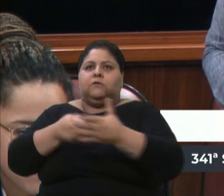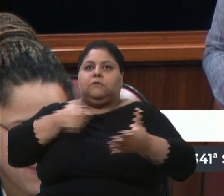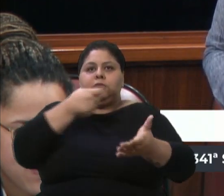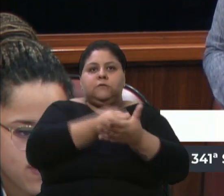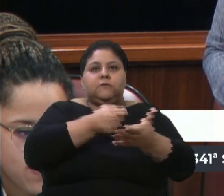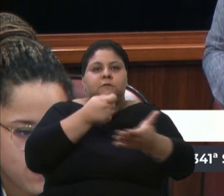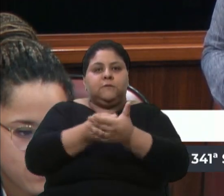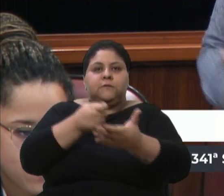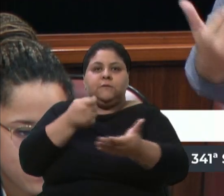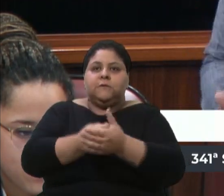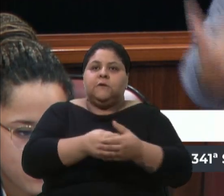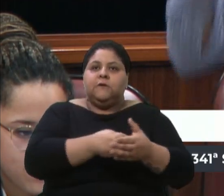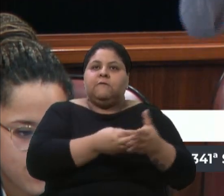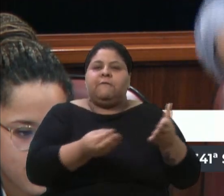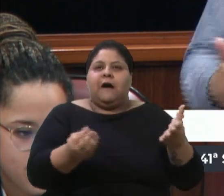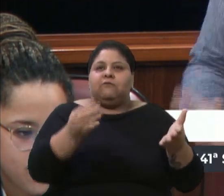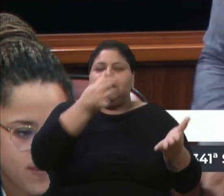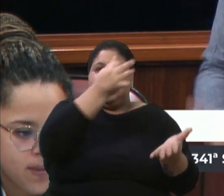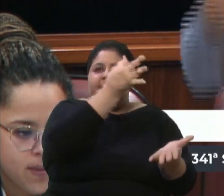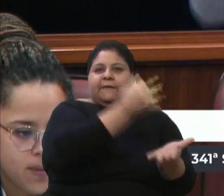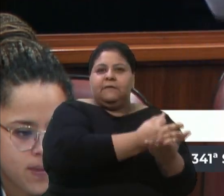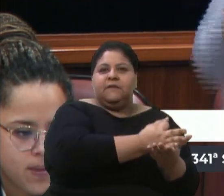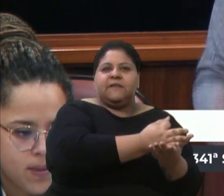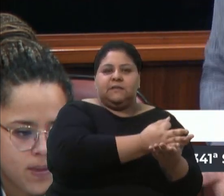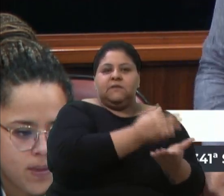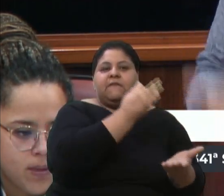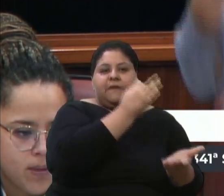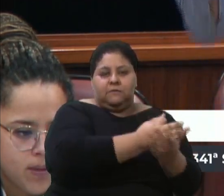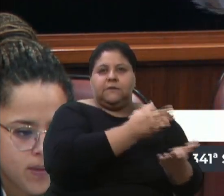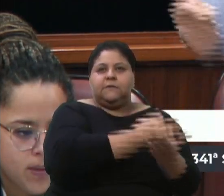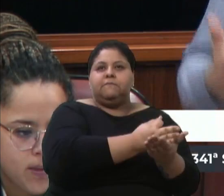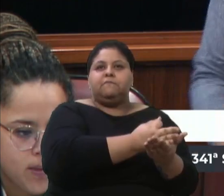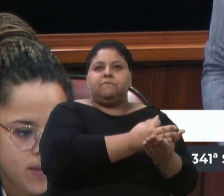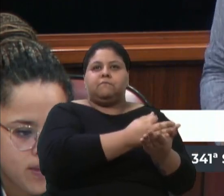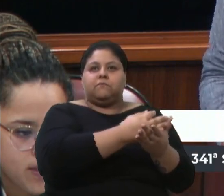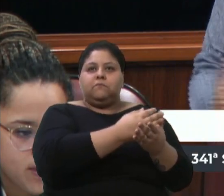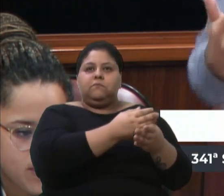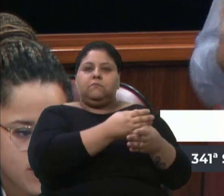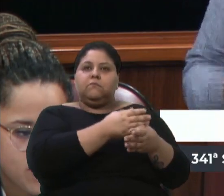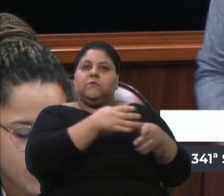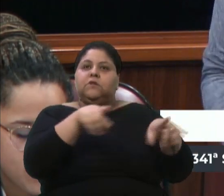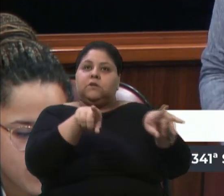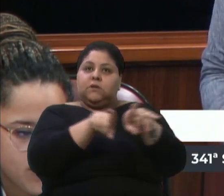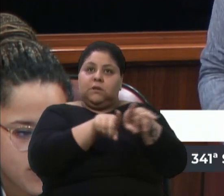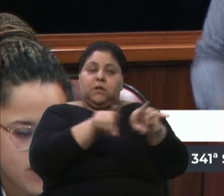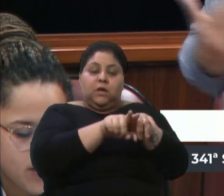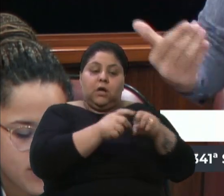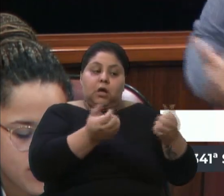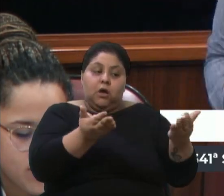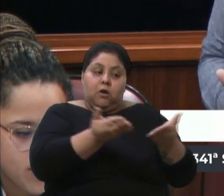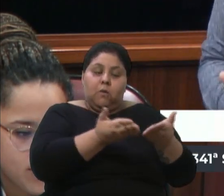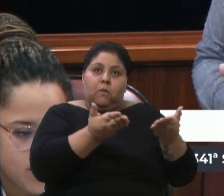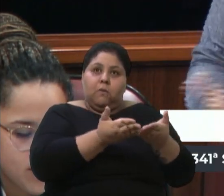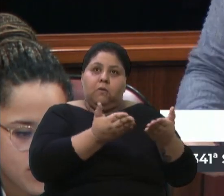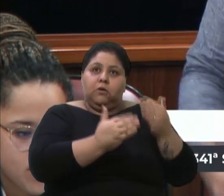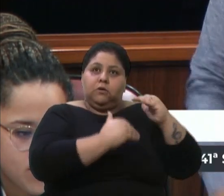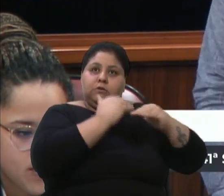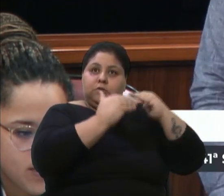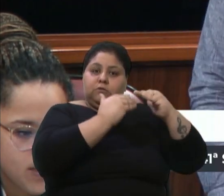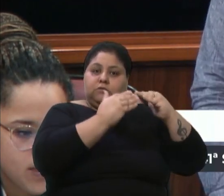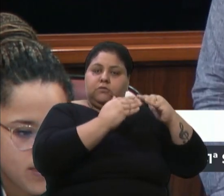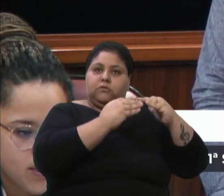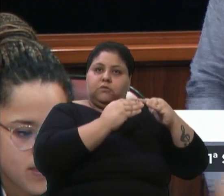ensino regular, que muitas vezes o Conselho Tutelar, o Ministério Público e a mantenedora não vão atrás desses alunos que está na EJA, que é de